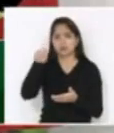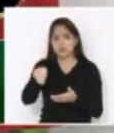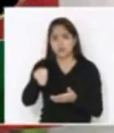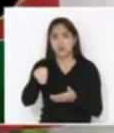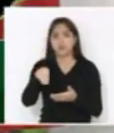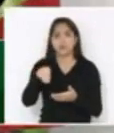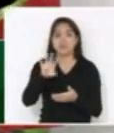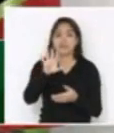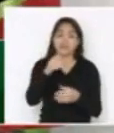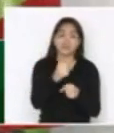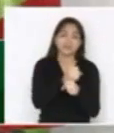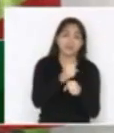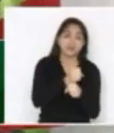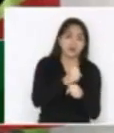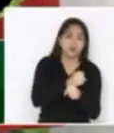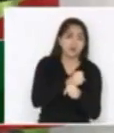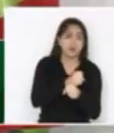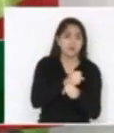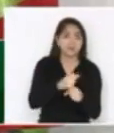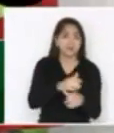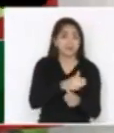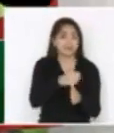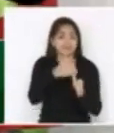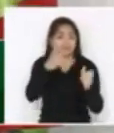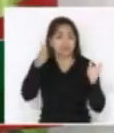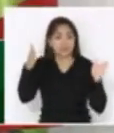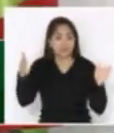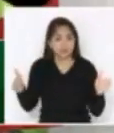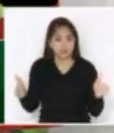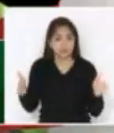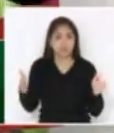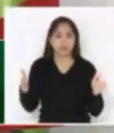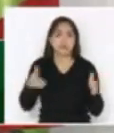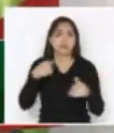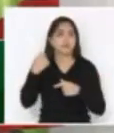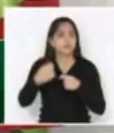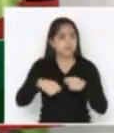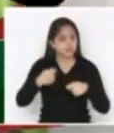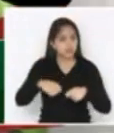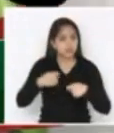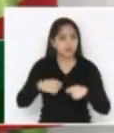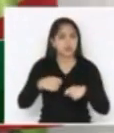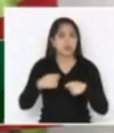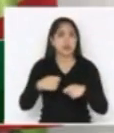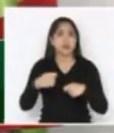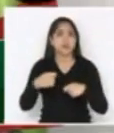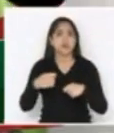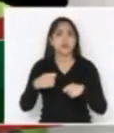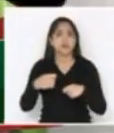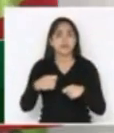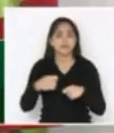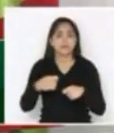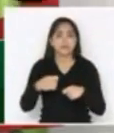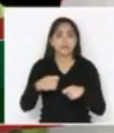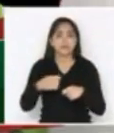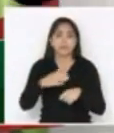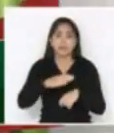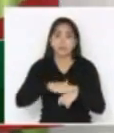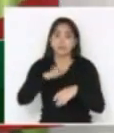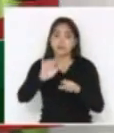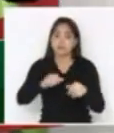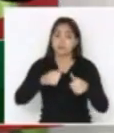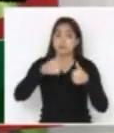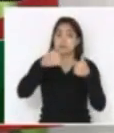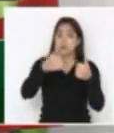a obra é bem maior. Então, nós temos que ir trabalhando para buscar mais, né, melhorando